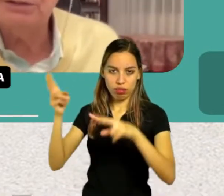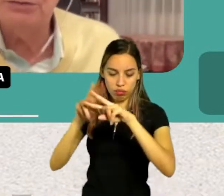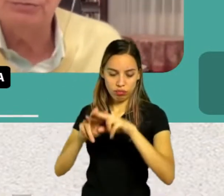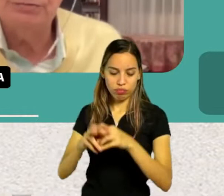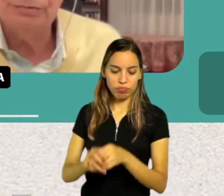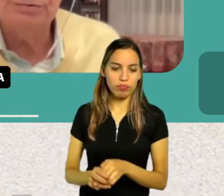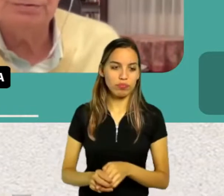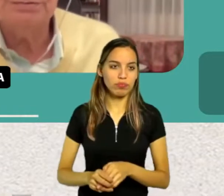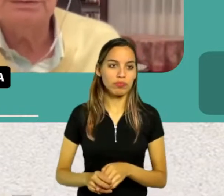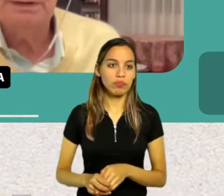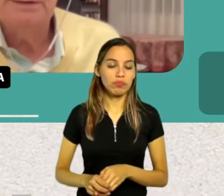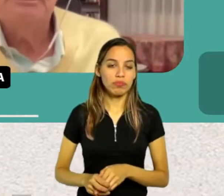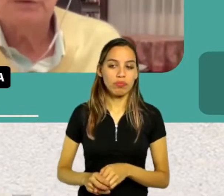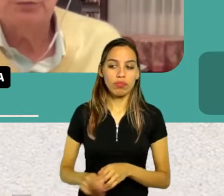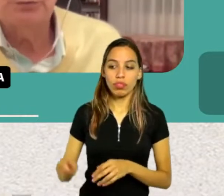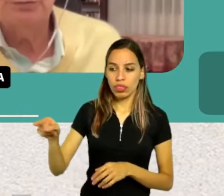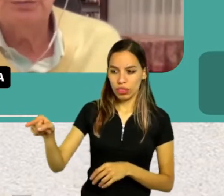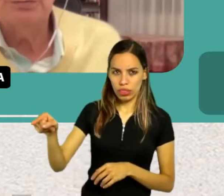tivesse tido o